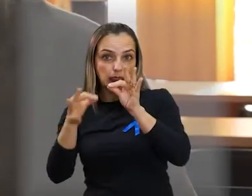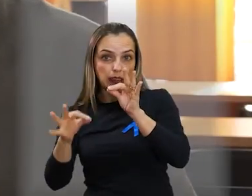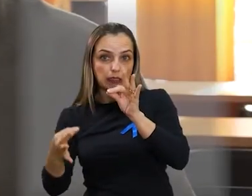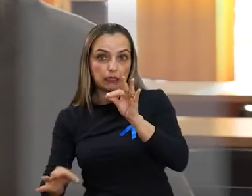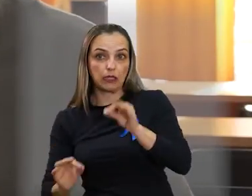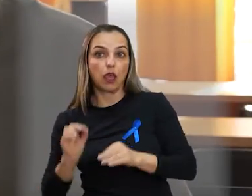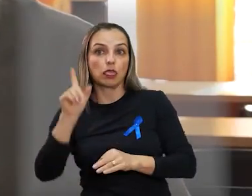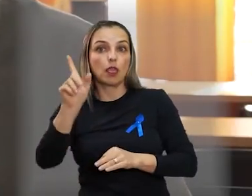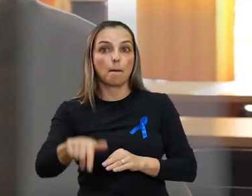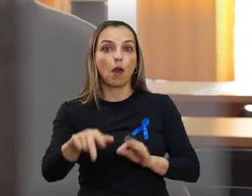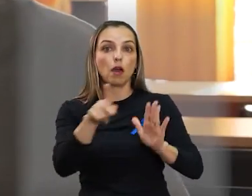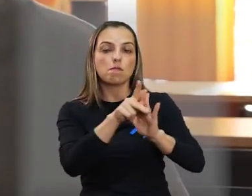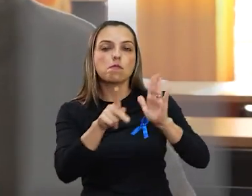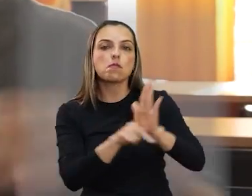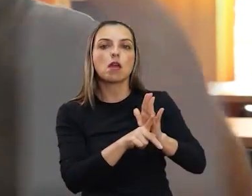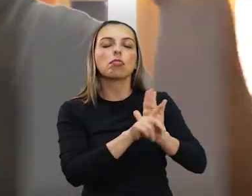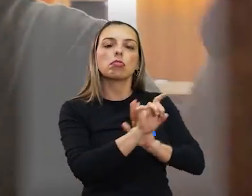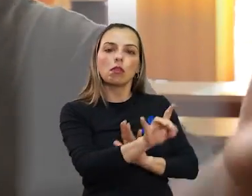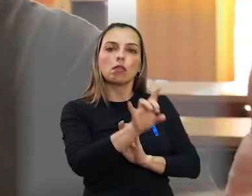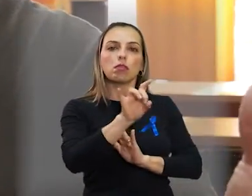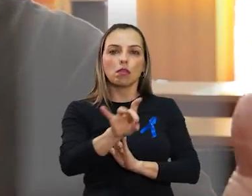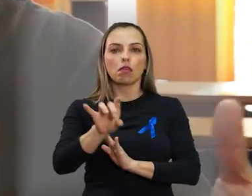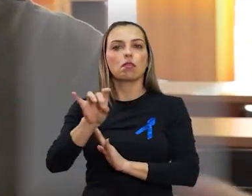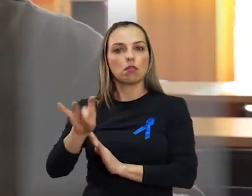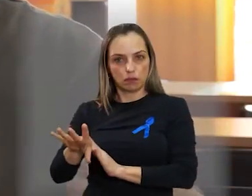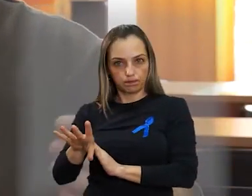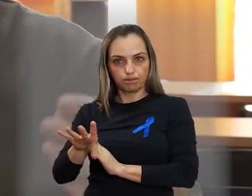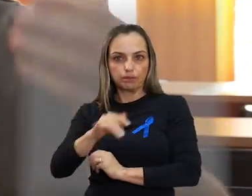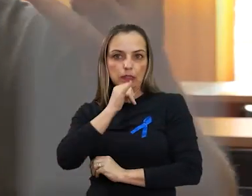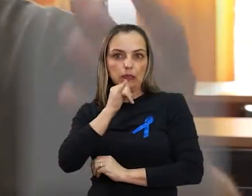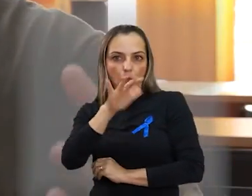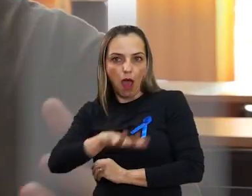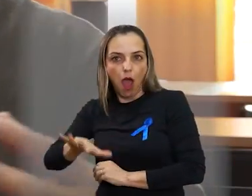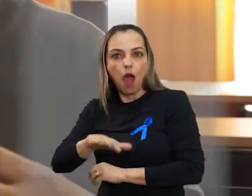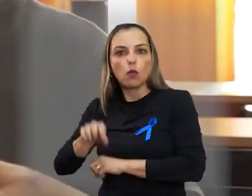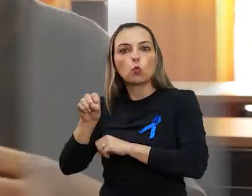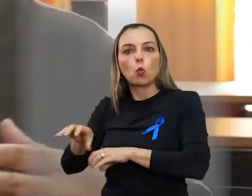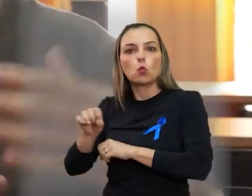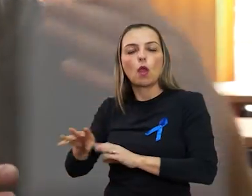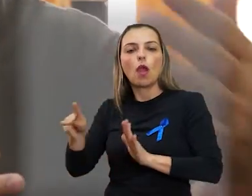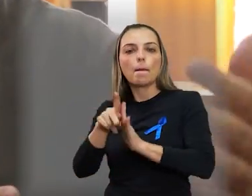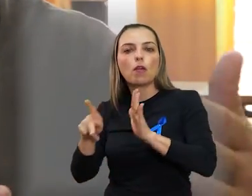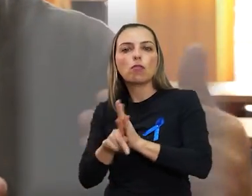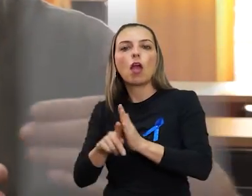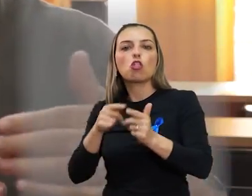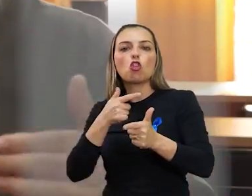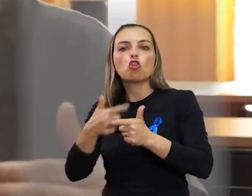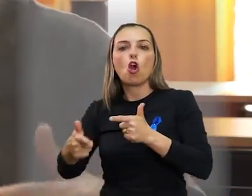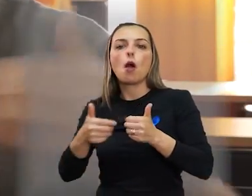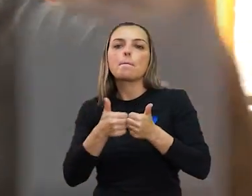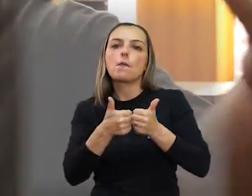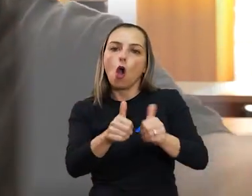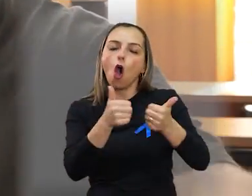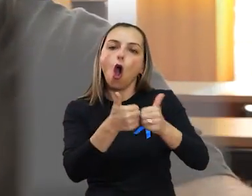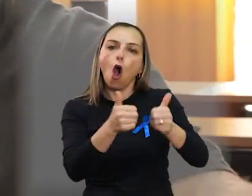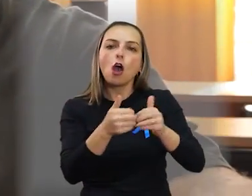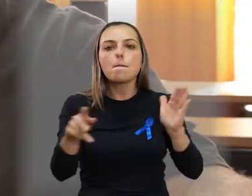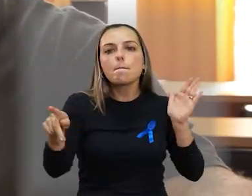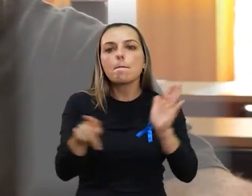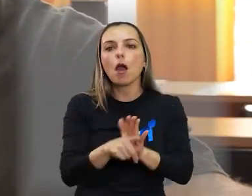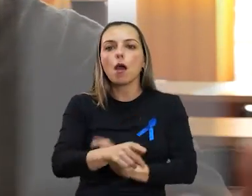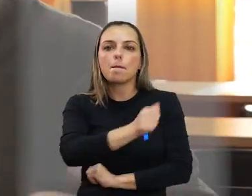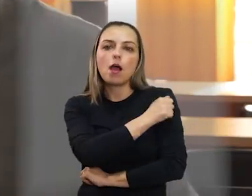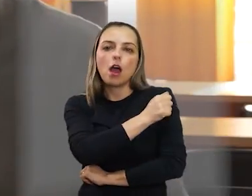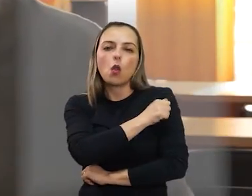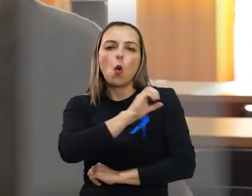projetos individuais estão assim a educação ela vai reserva ela vai vir um projeto de quanto vai ser investido no transporte